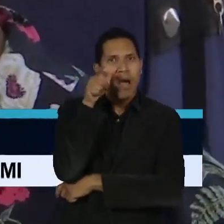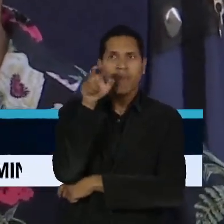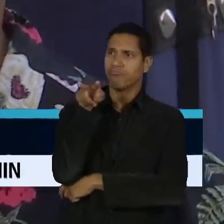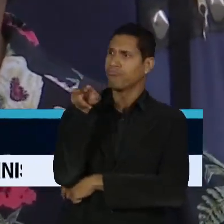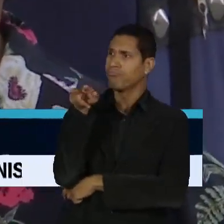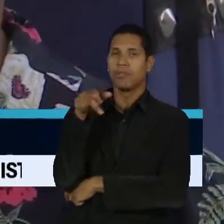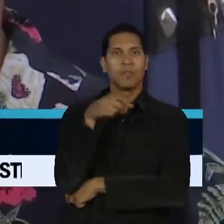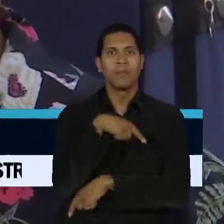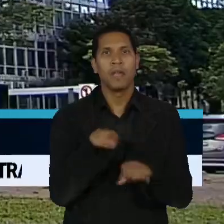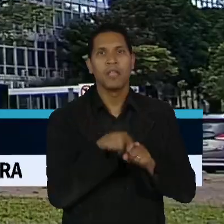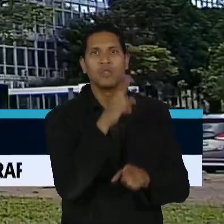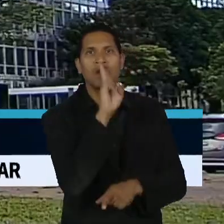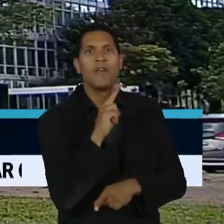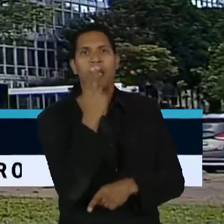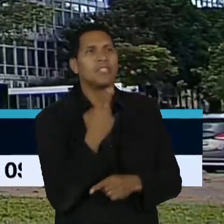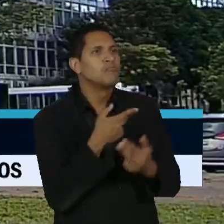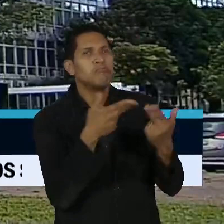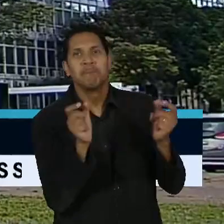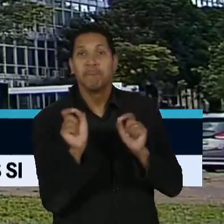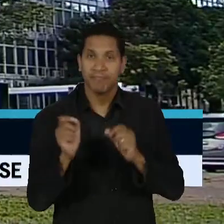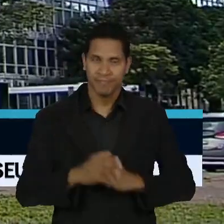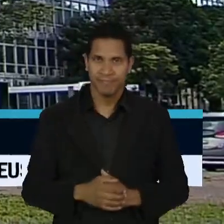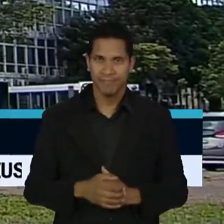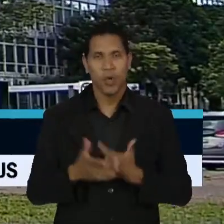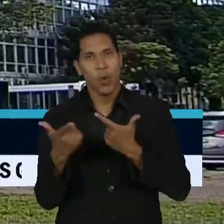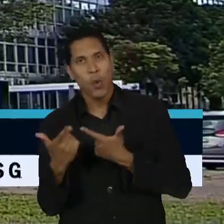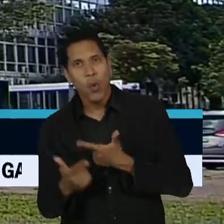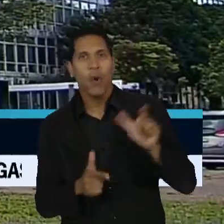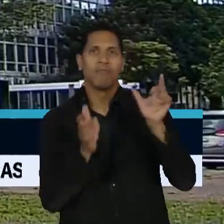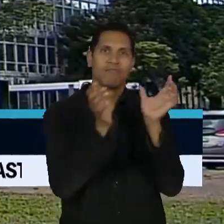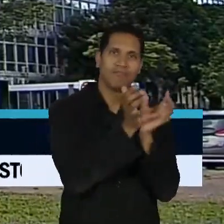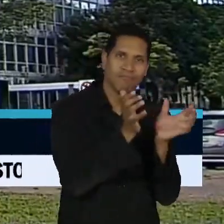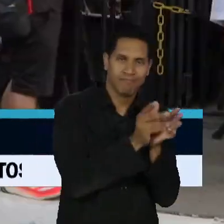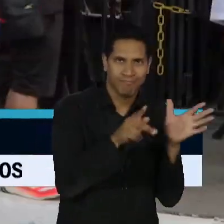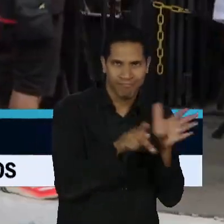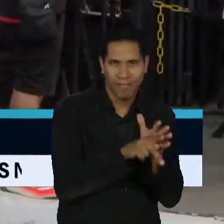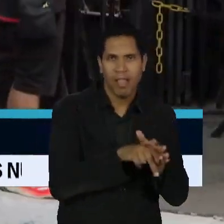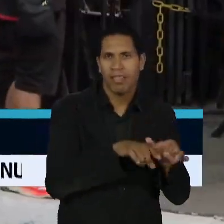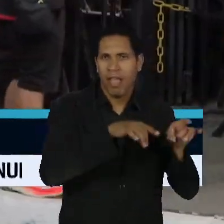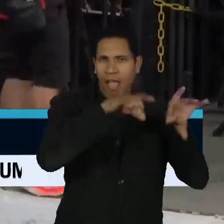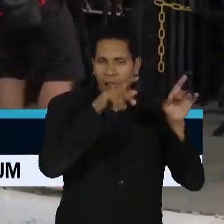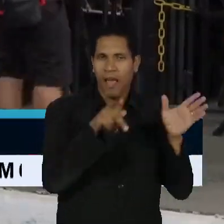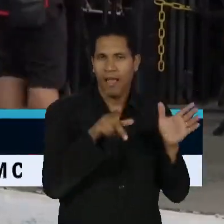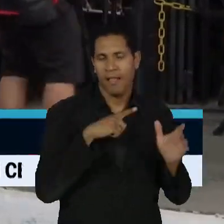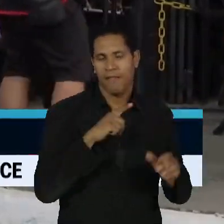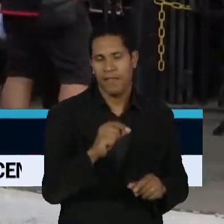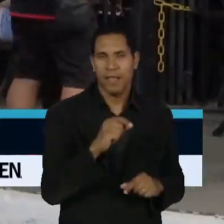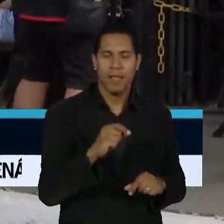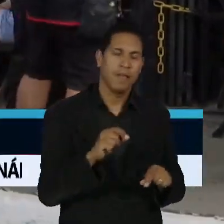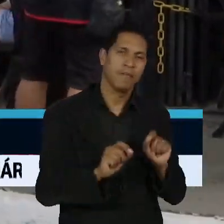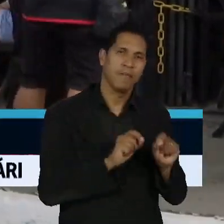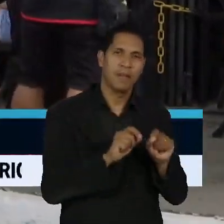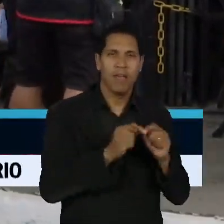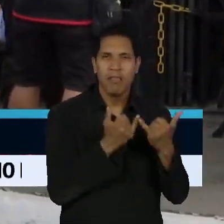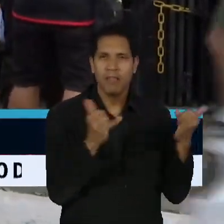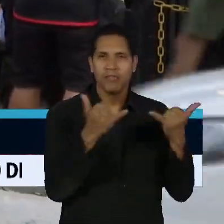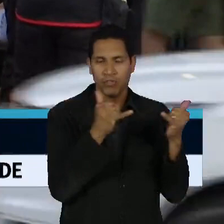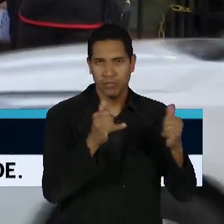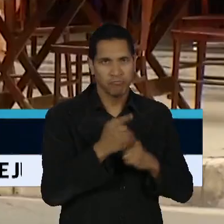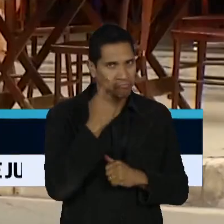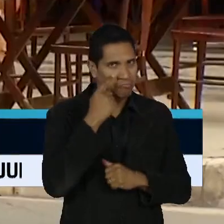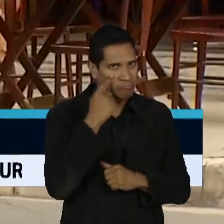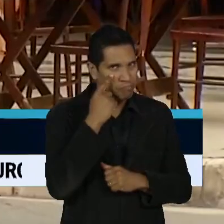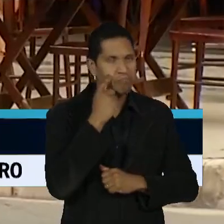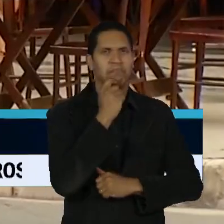tomar um sorvete alguma coisa assim mas Outra área técnica do ministério de Minas e energia colocou água no chopp de quem achava que o horário